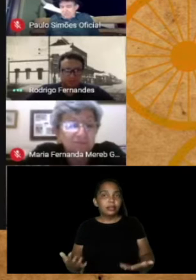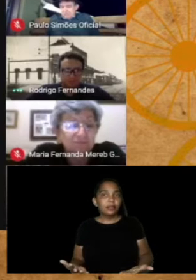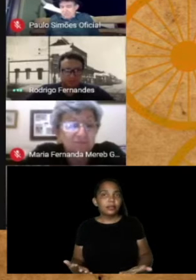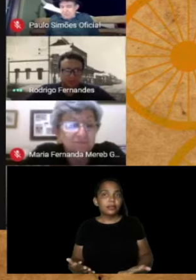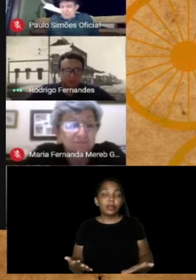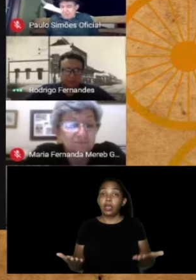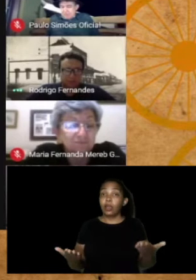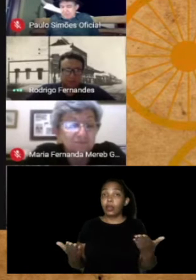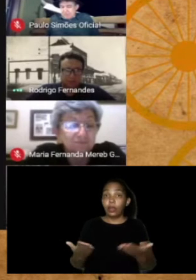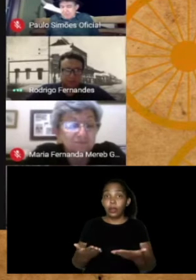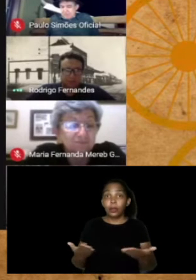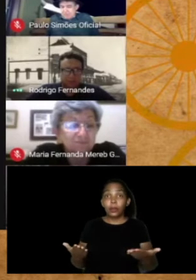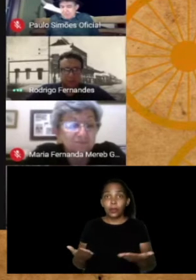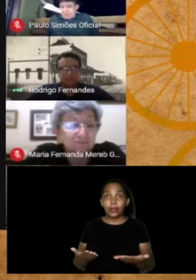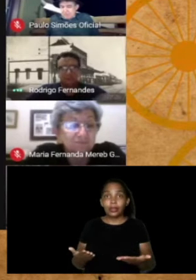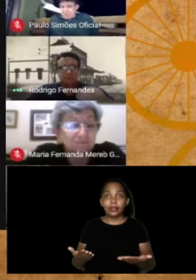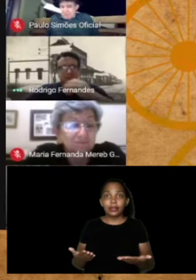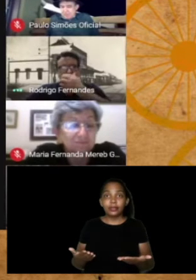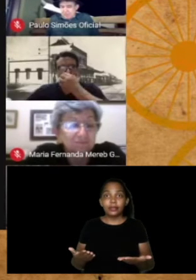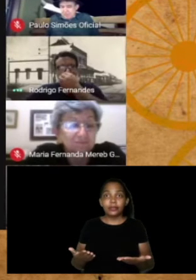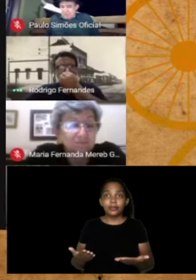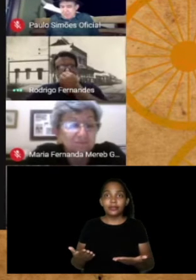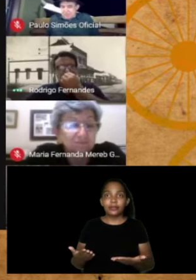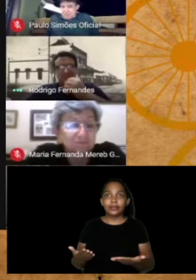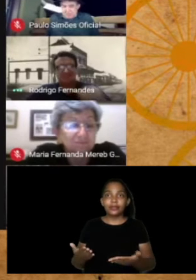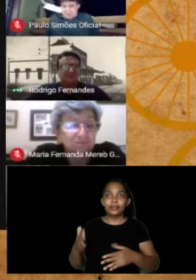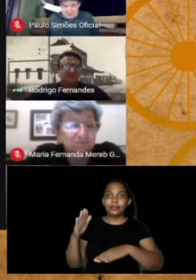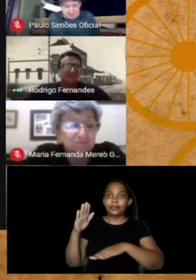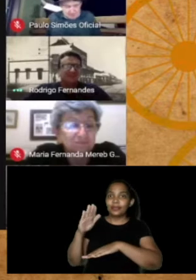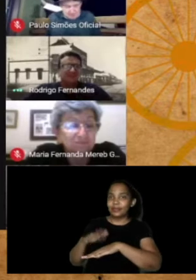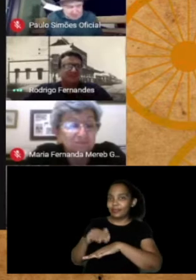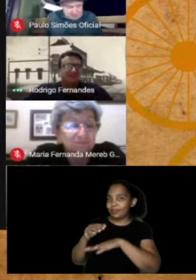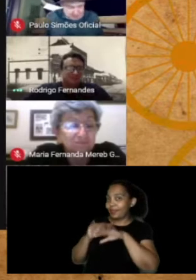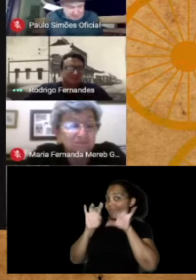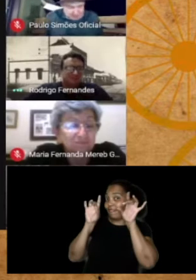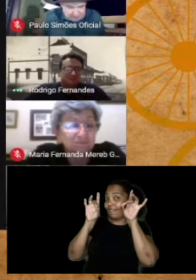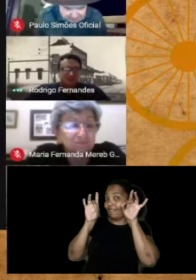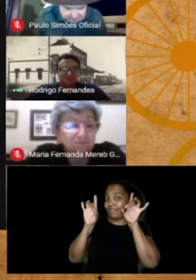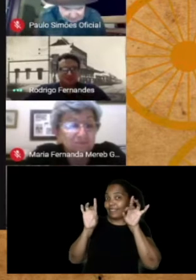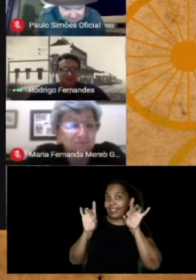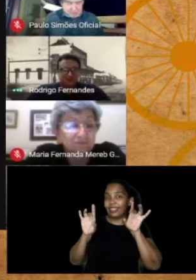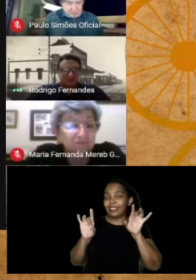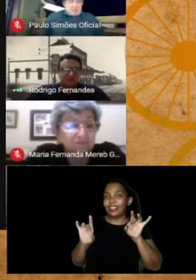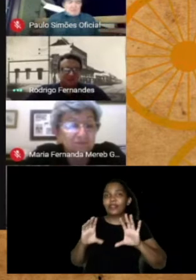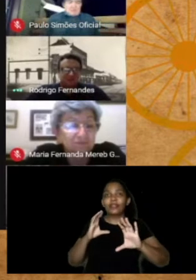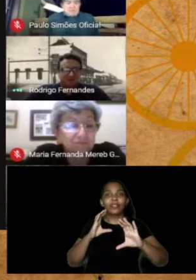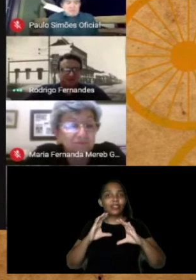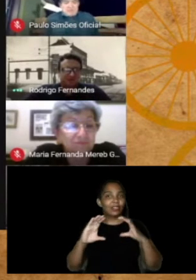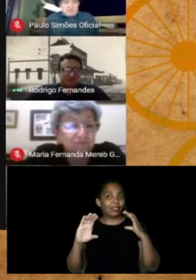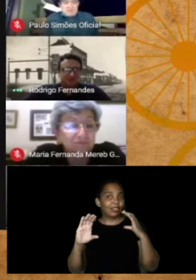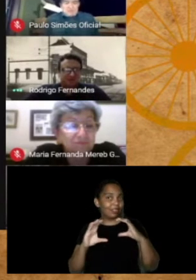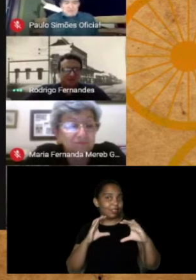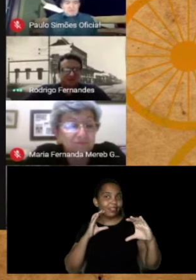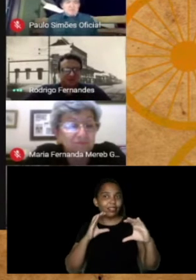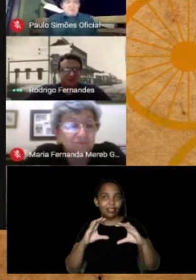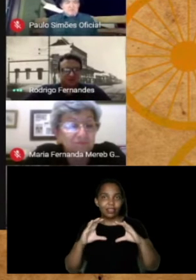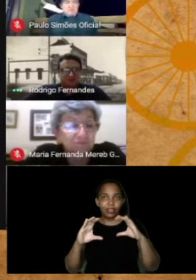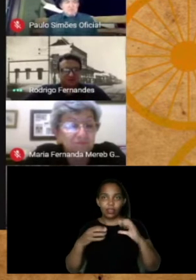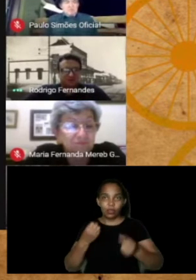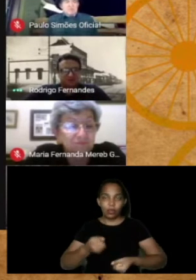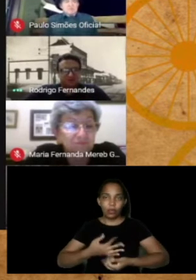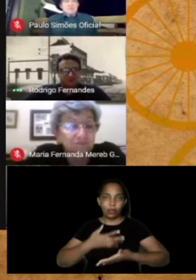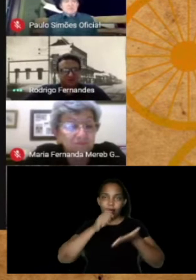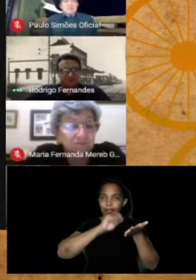passo agora para a participação especial do cantor e compositor